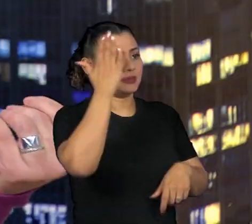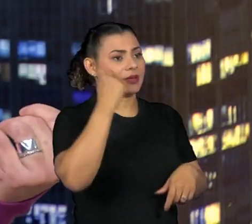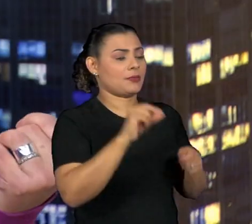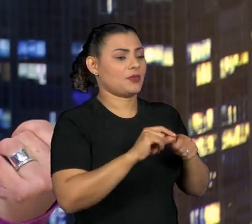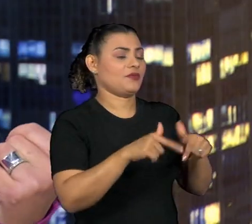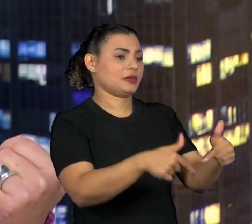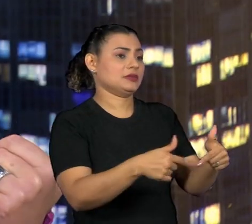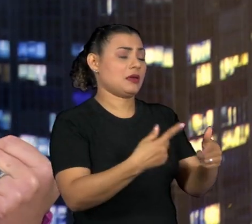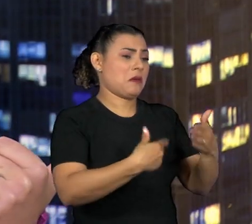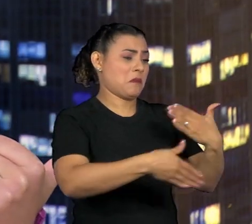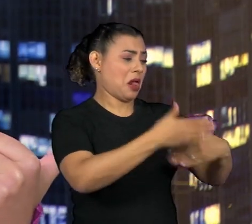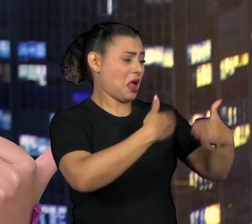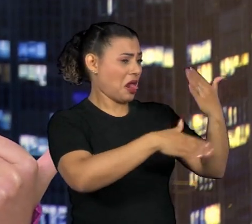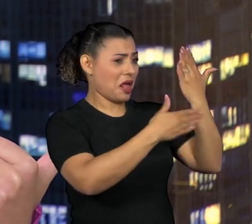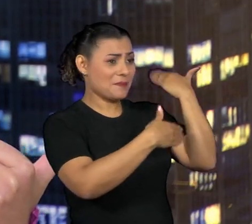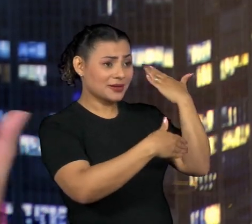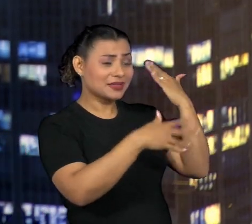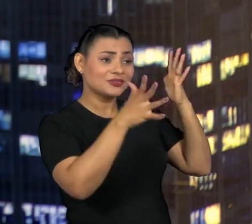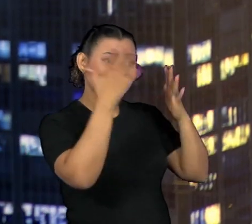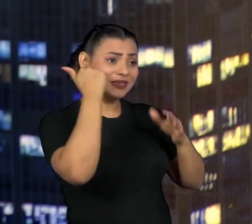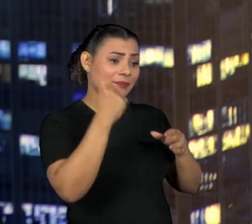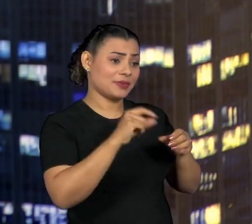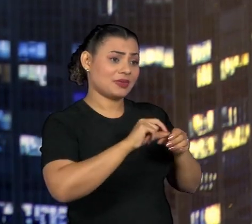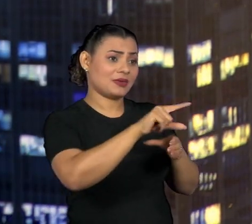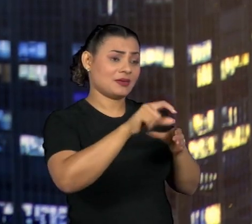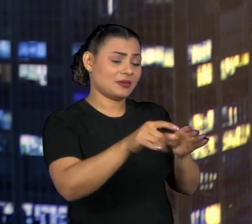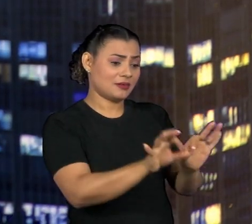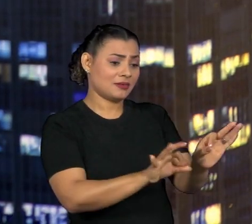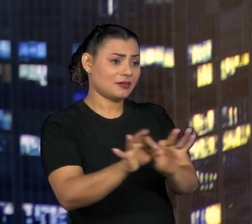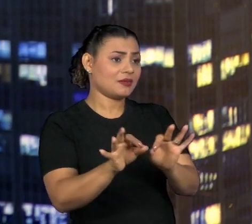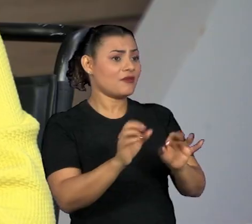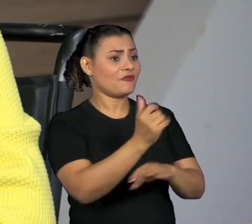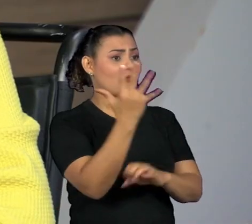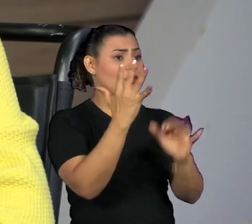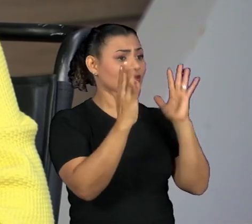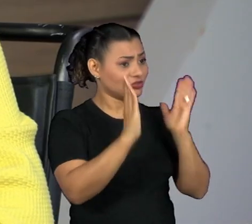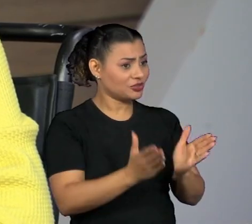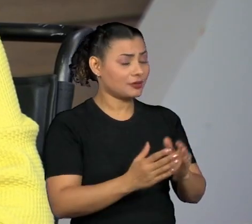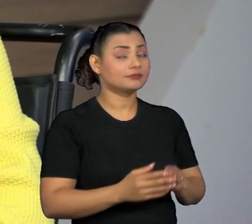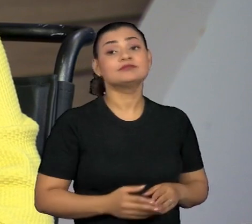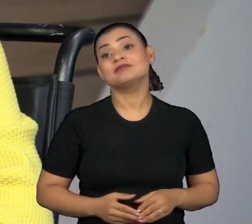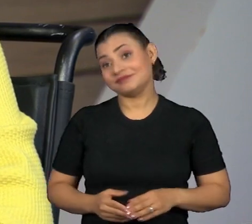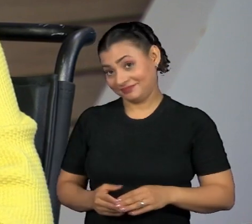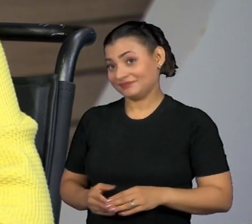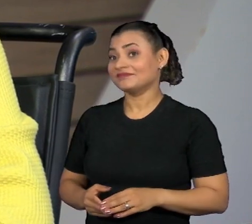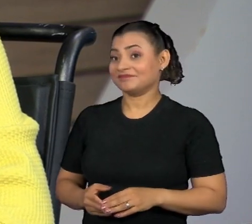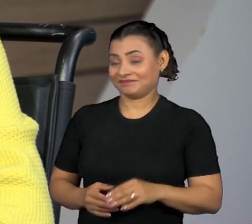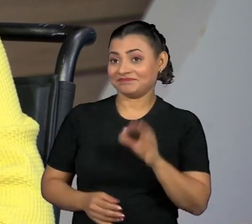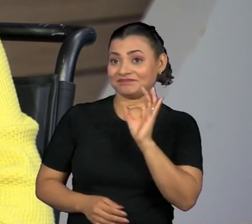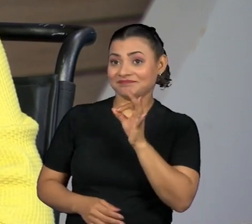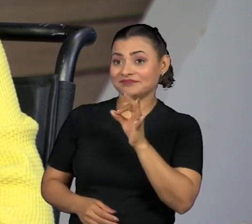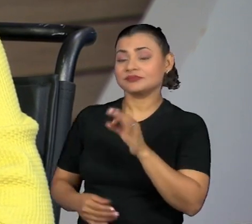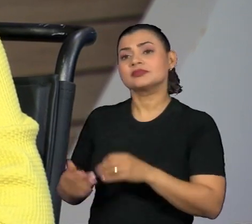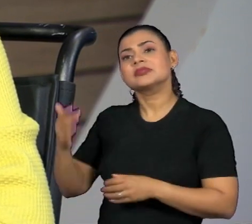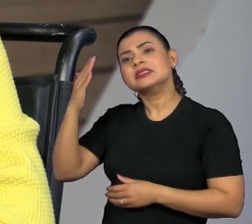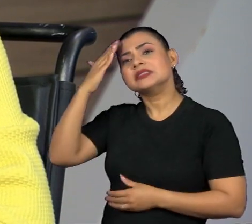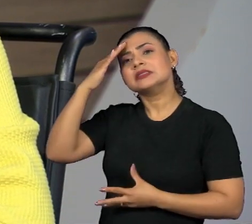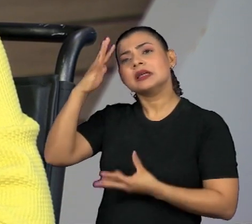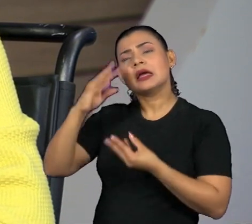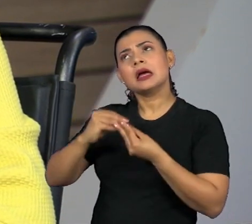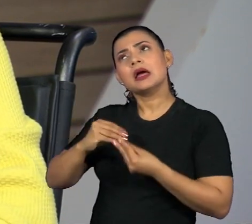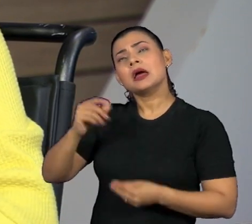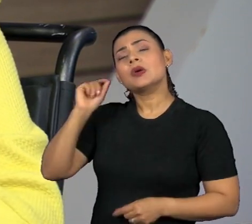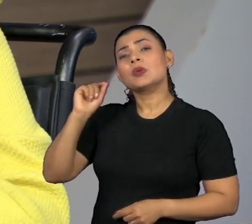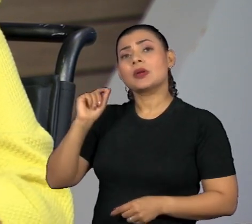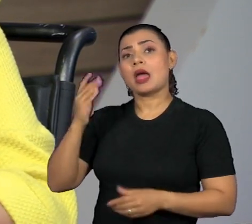Os nossos antepassados já manejavam a floresta. De fato, a gente tem essa ideia de que